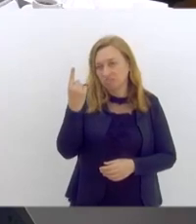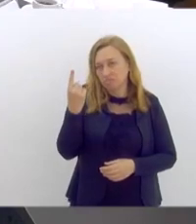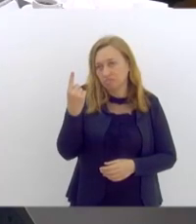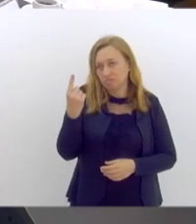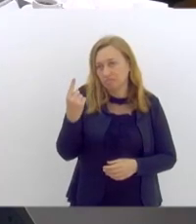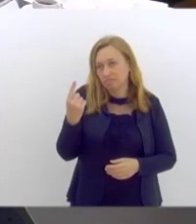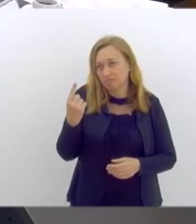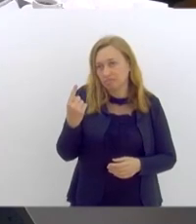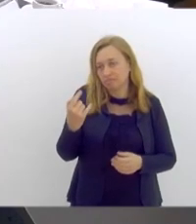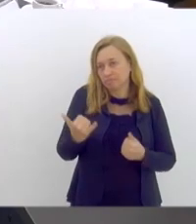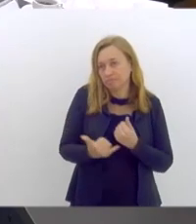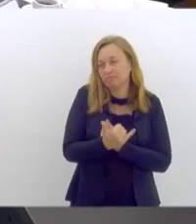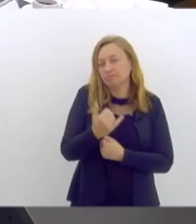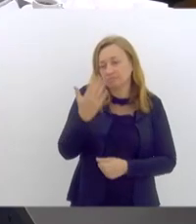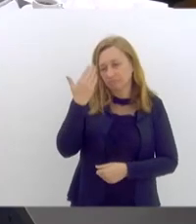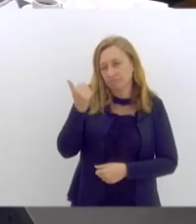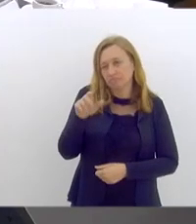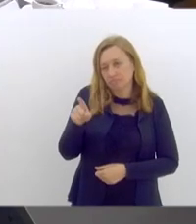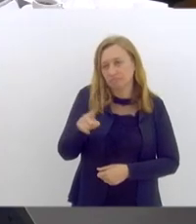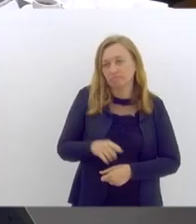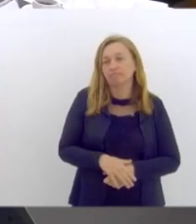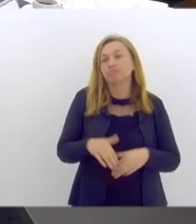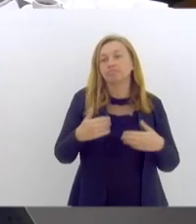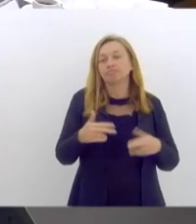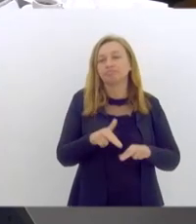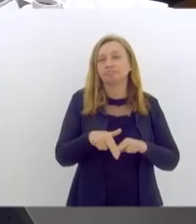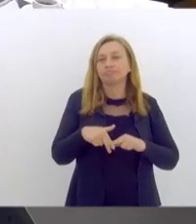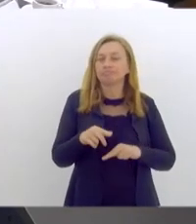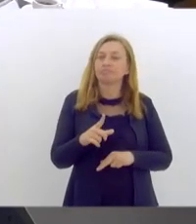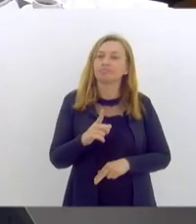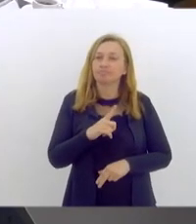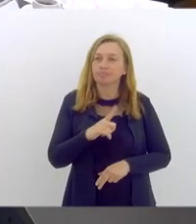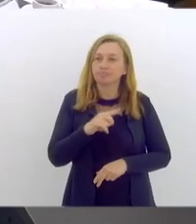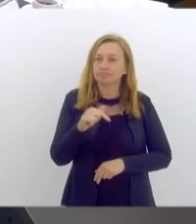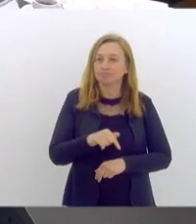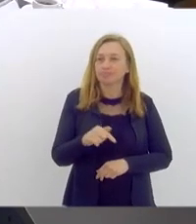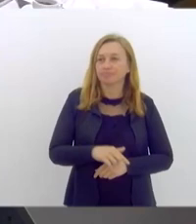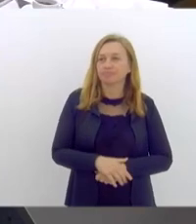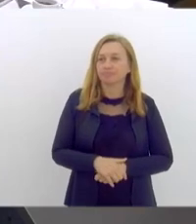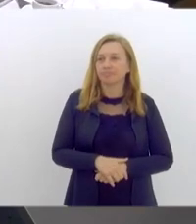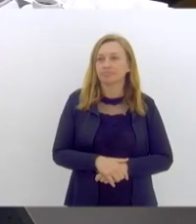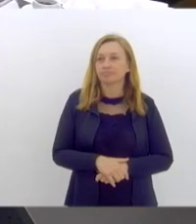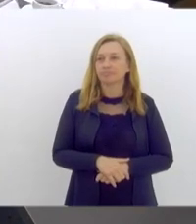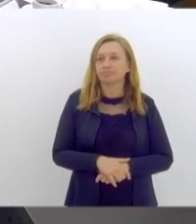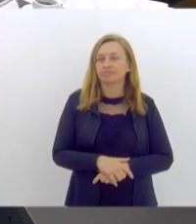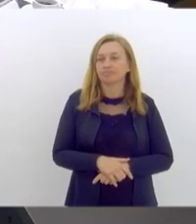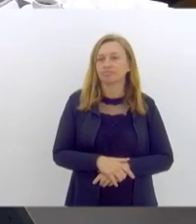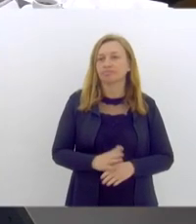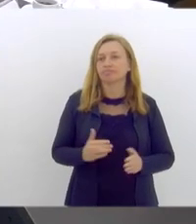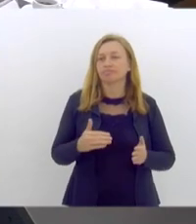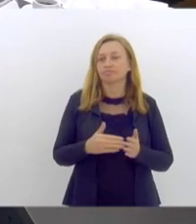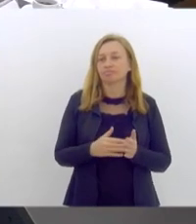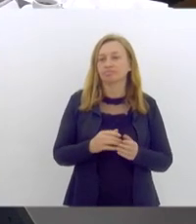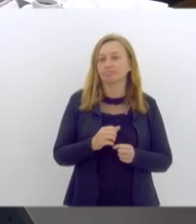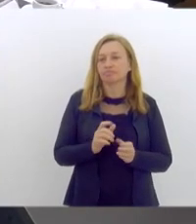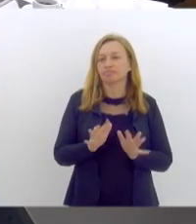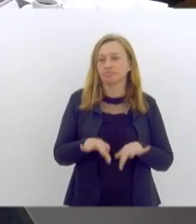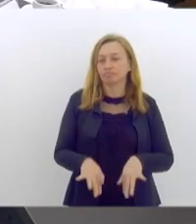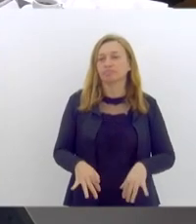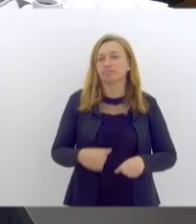o senhor sabe disso por isso que nós temos aqui vai acabar até o final do ano